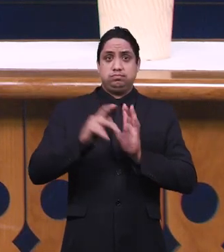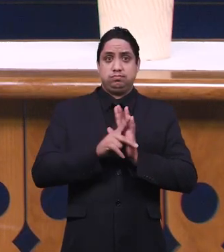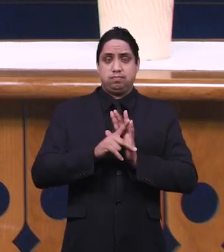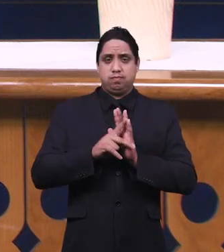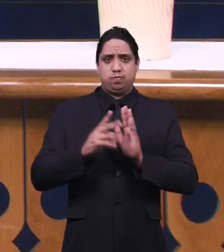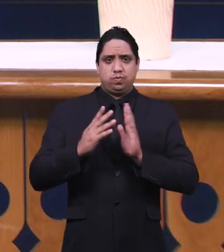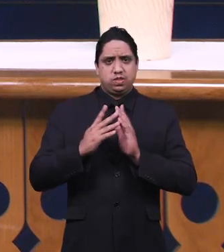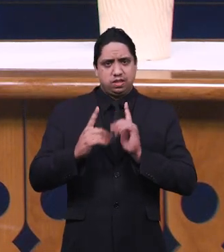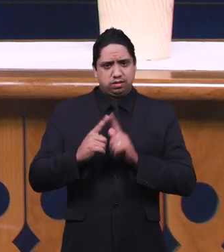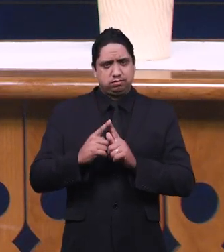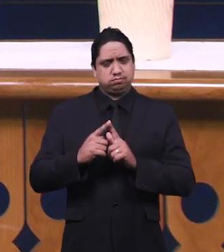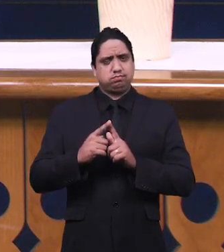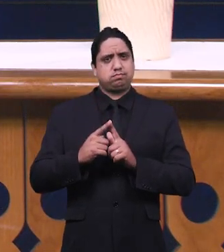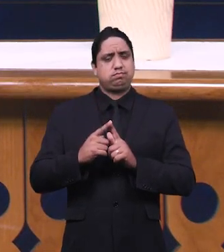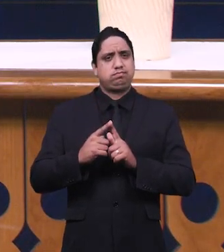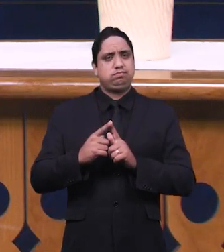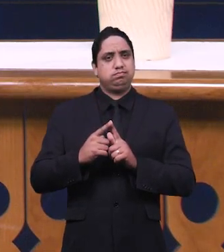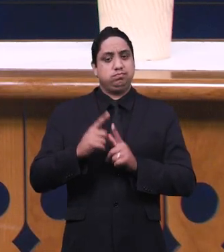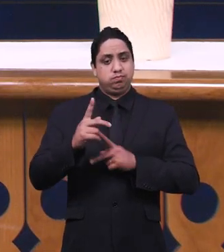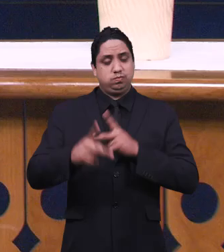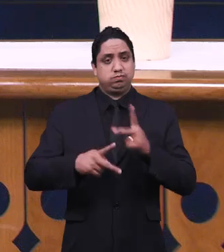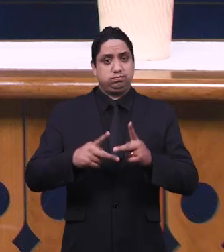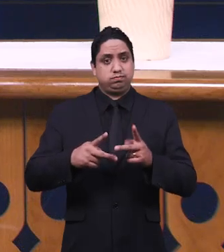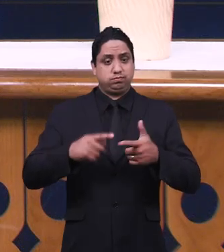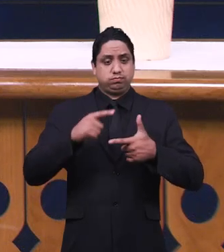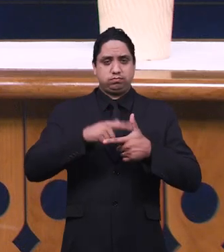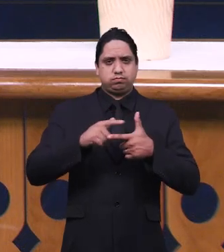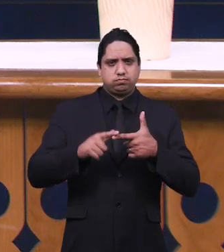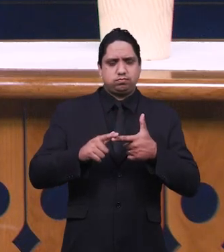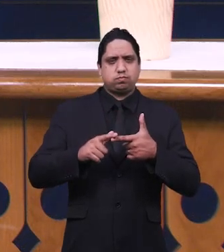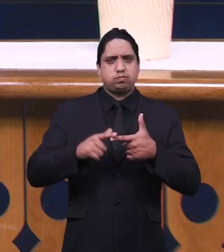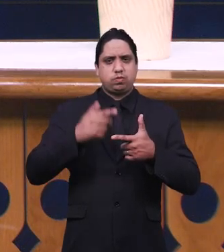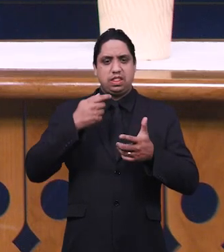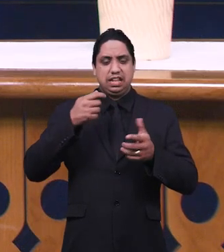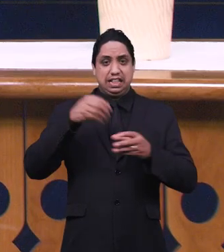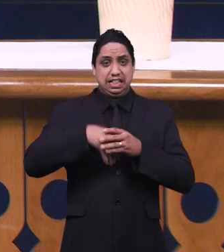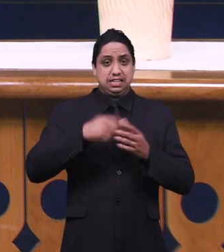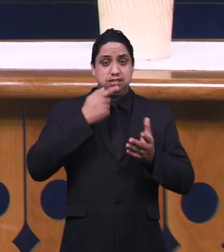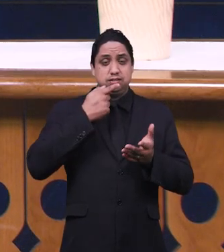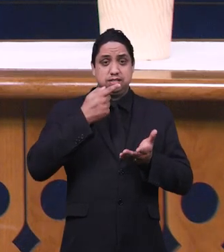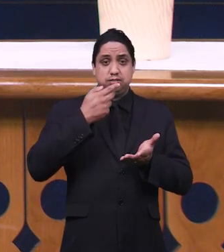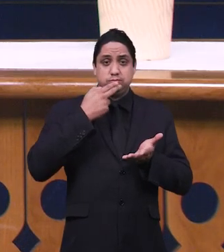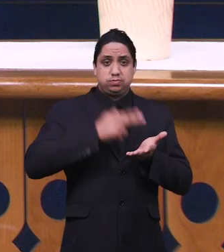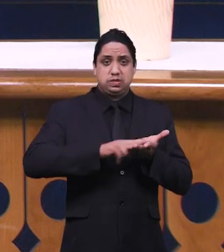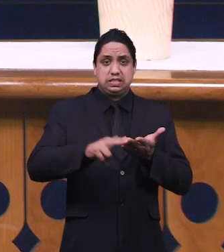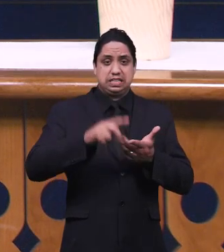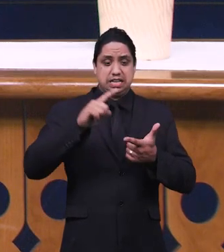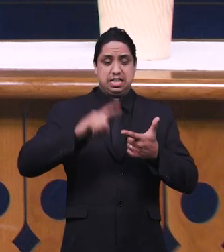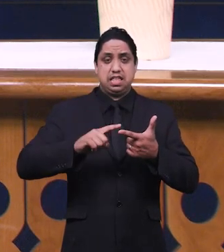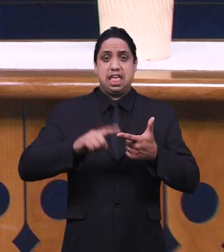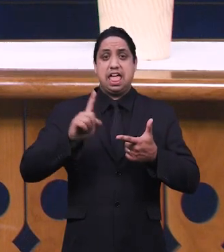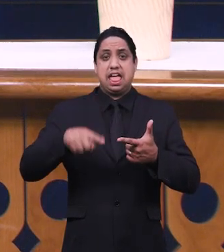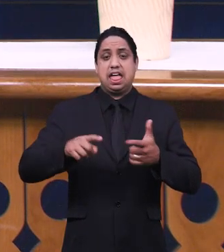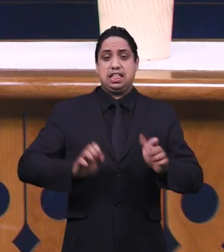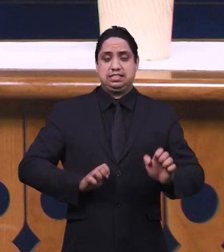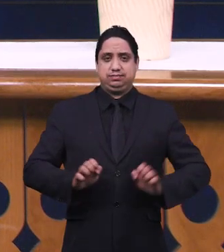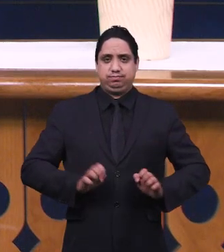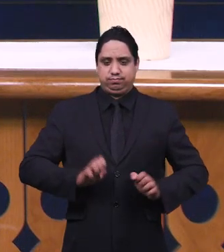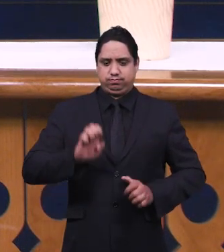igreja, que é a segunda igreja dentro daquilo que é histórico e profético no livro de Apocalipse, que é a igreja de